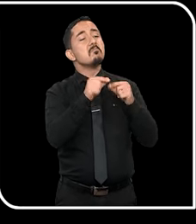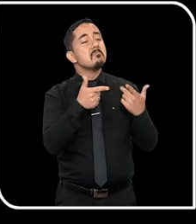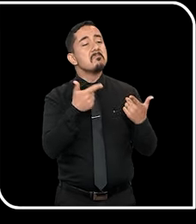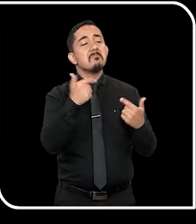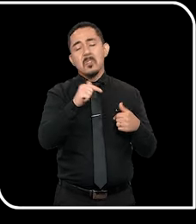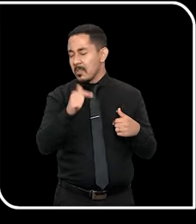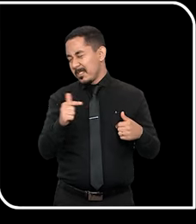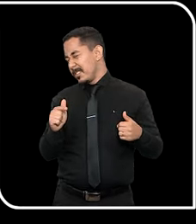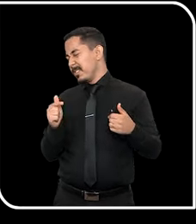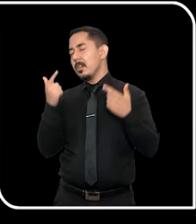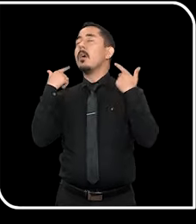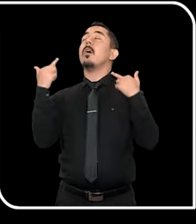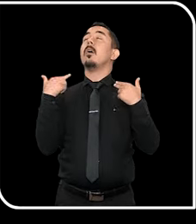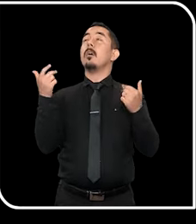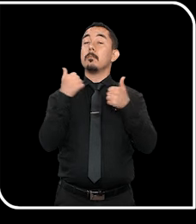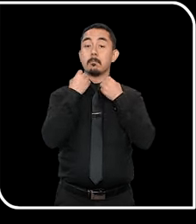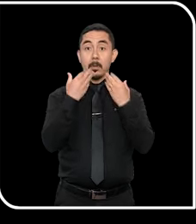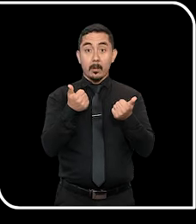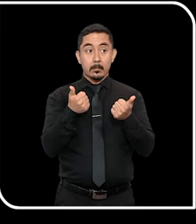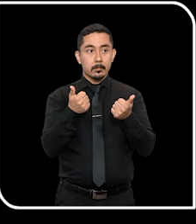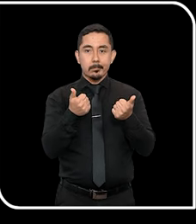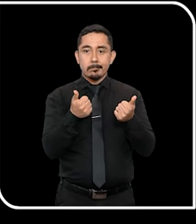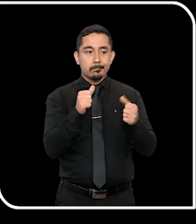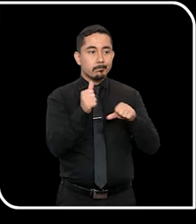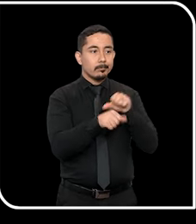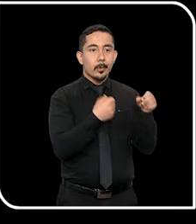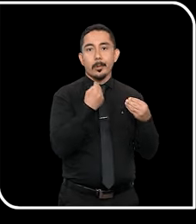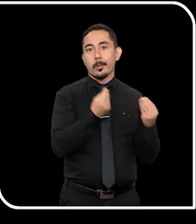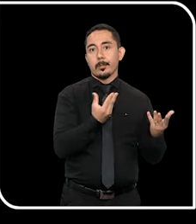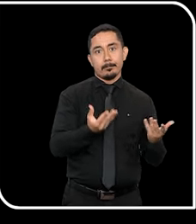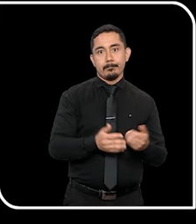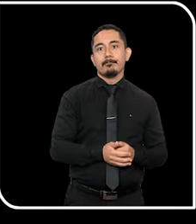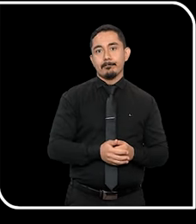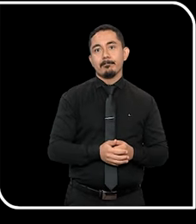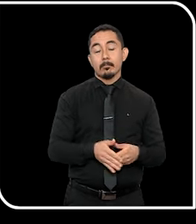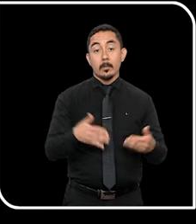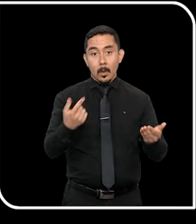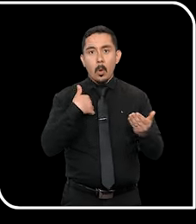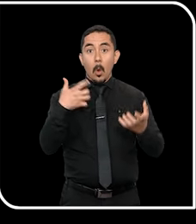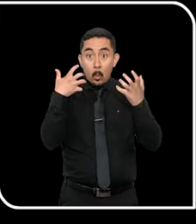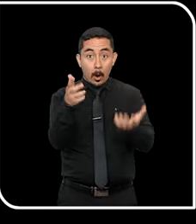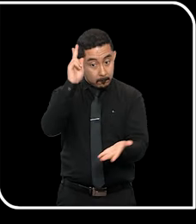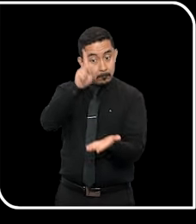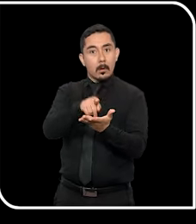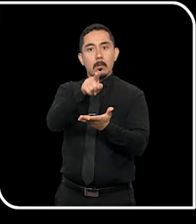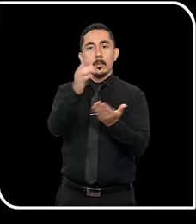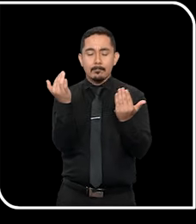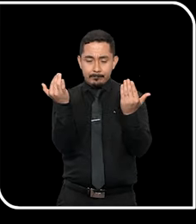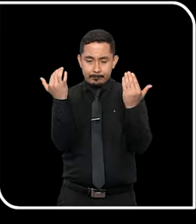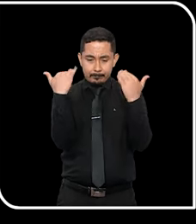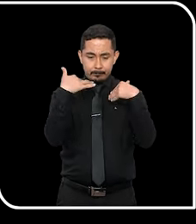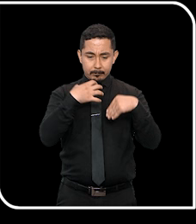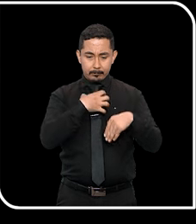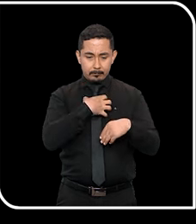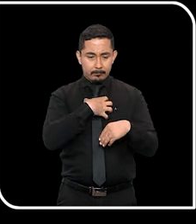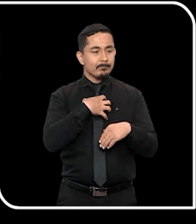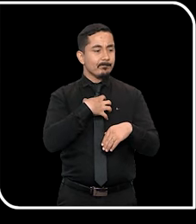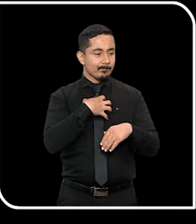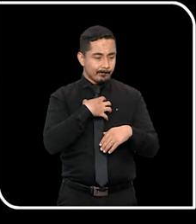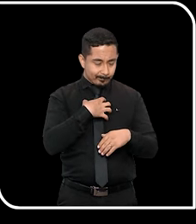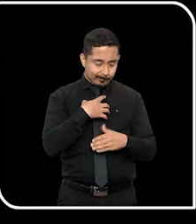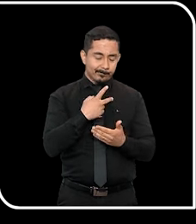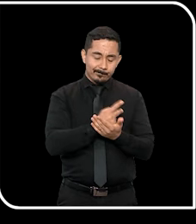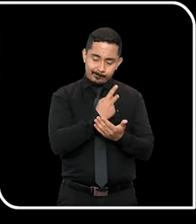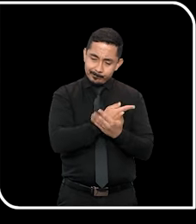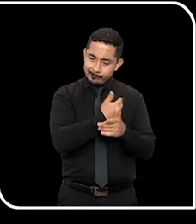vida né fica muito difícil da gente promover mudanças então eu espero sinceramente incomodar tá com com amor com carinho